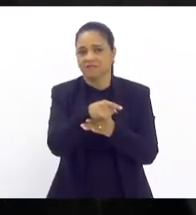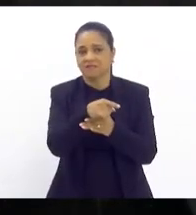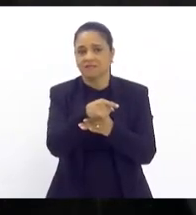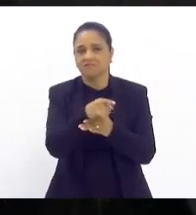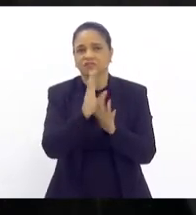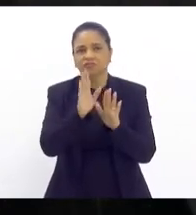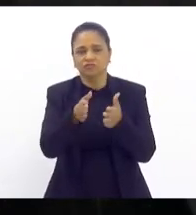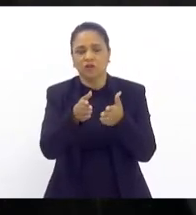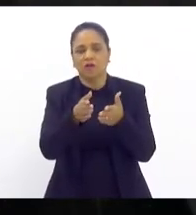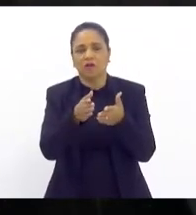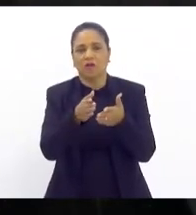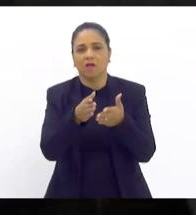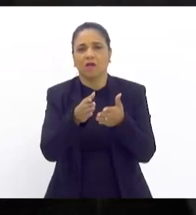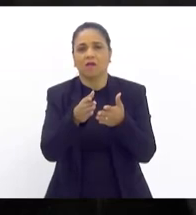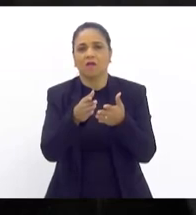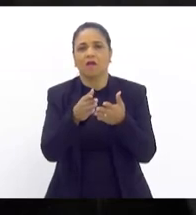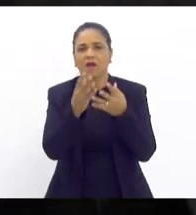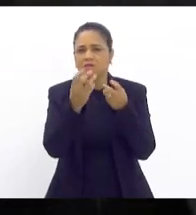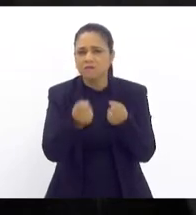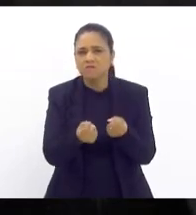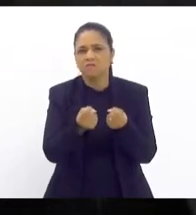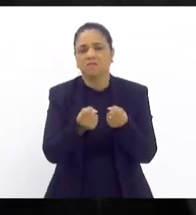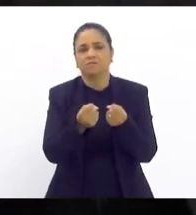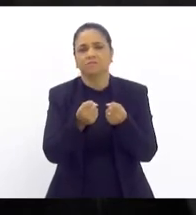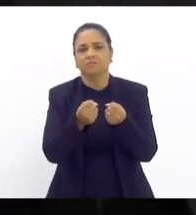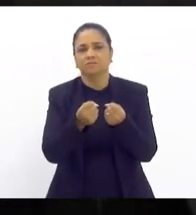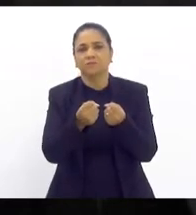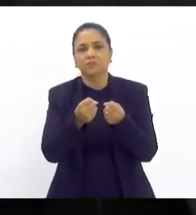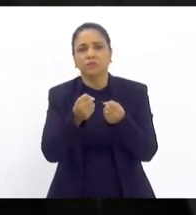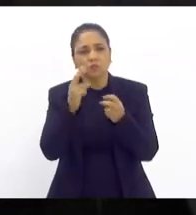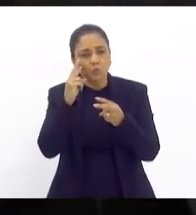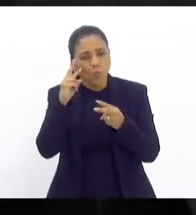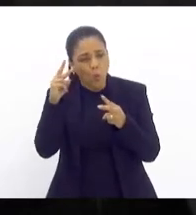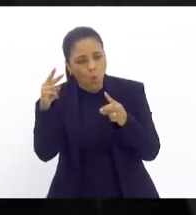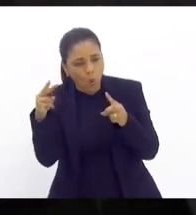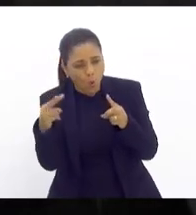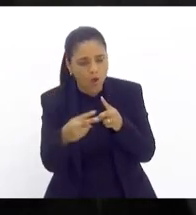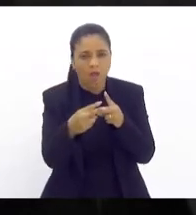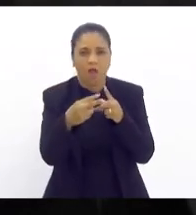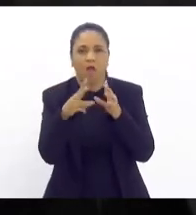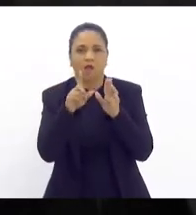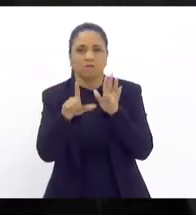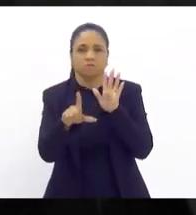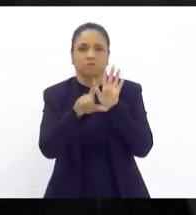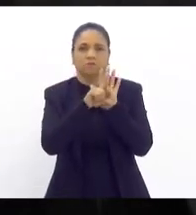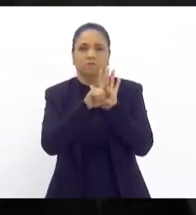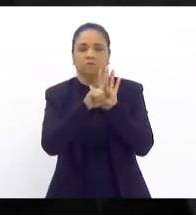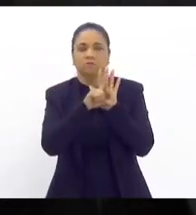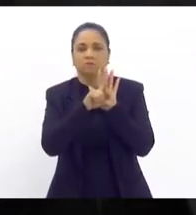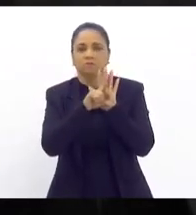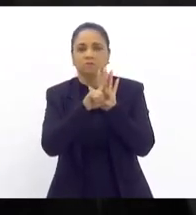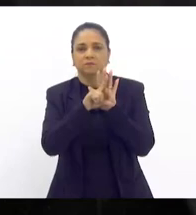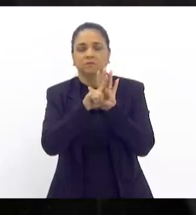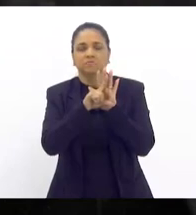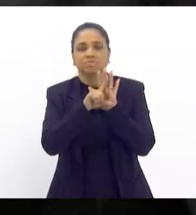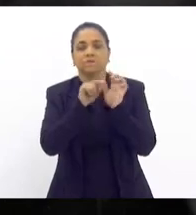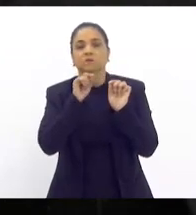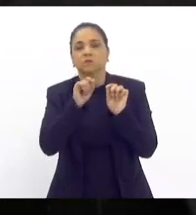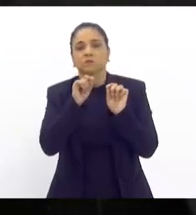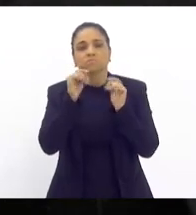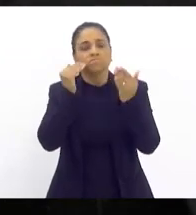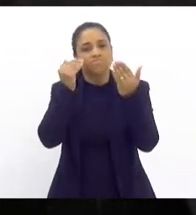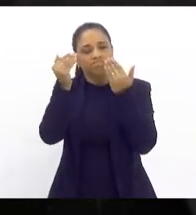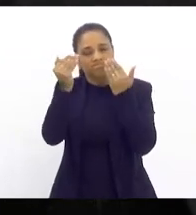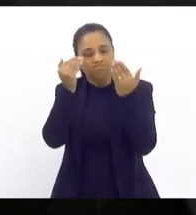sancionadas vindo nesse nesse olhar nesse cunho da psicossocial